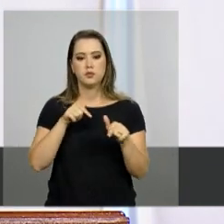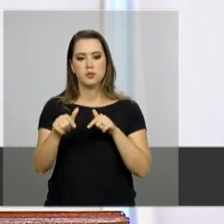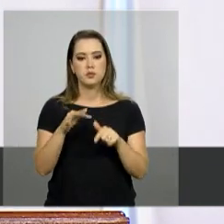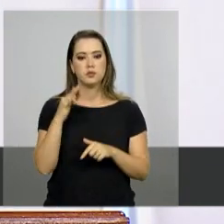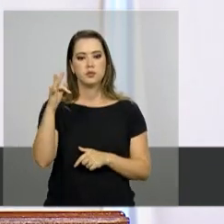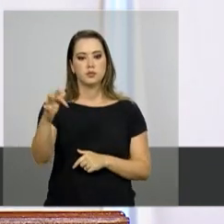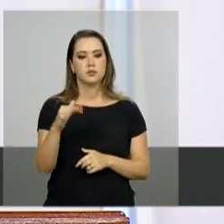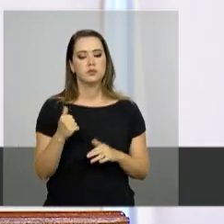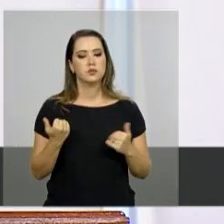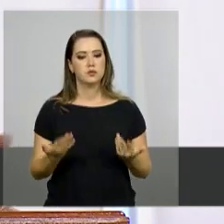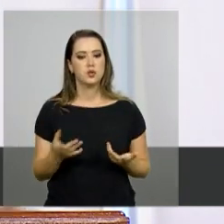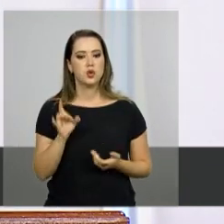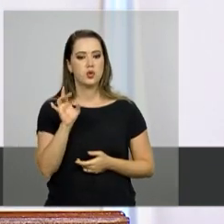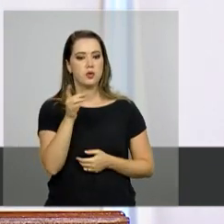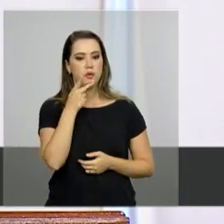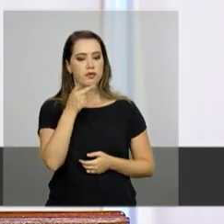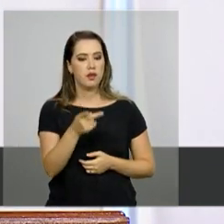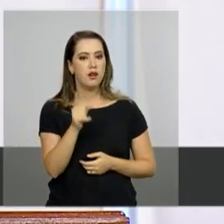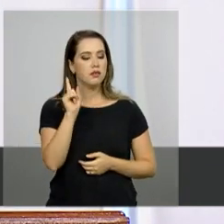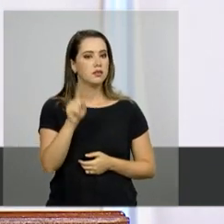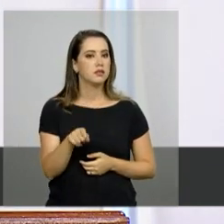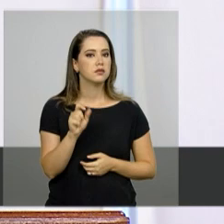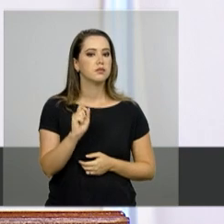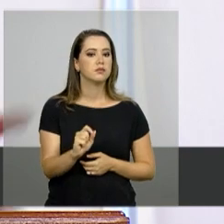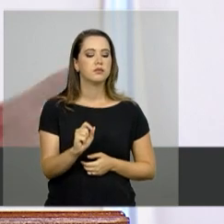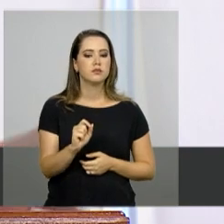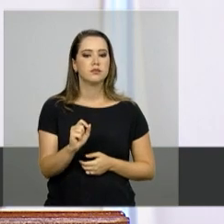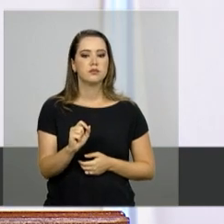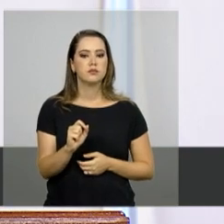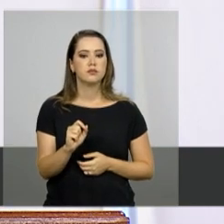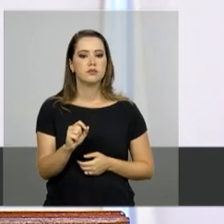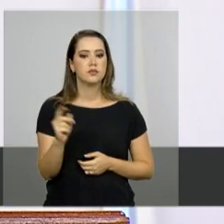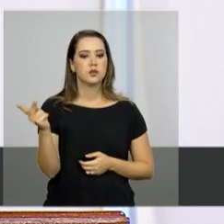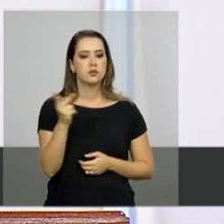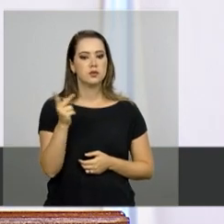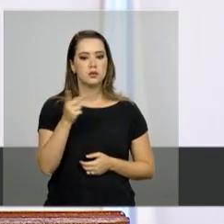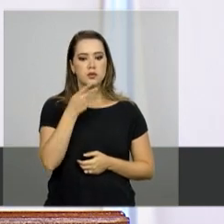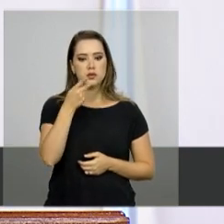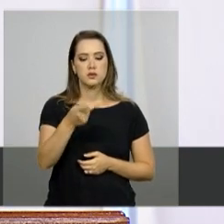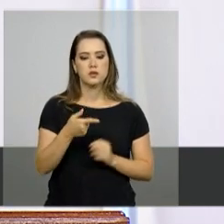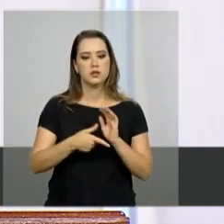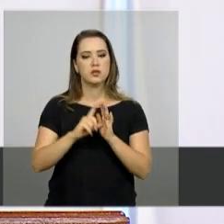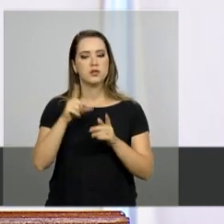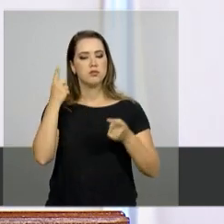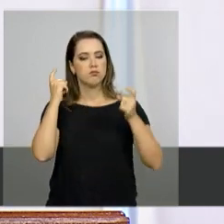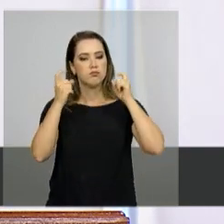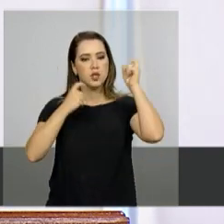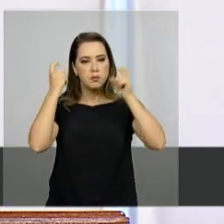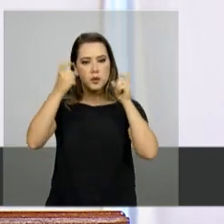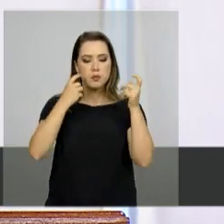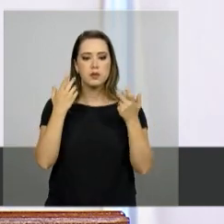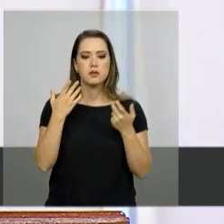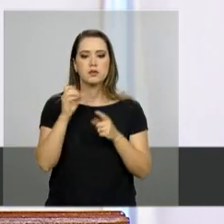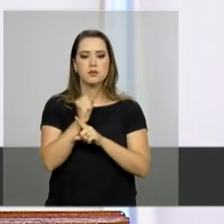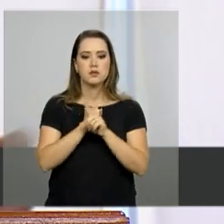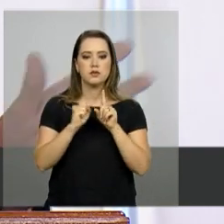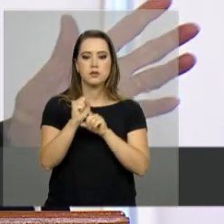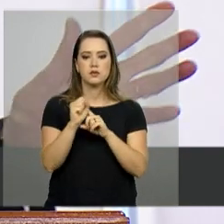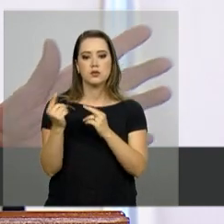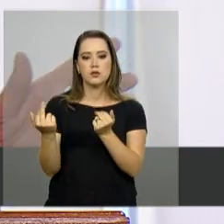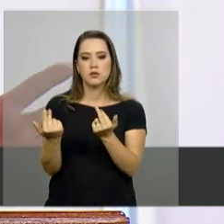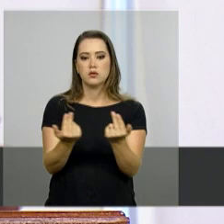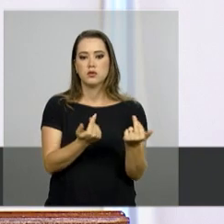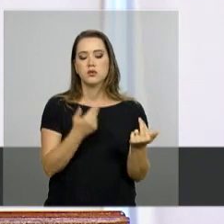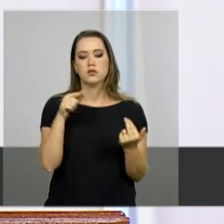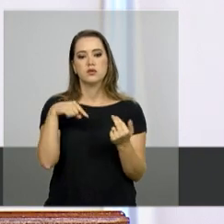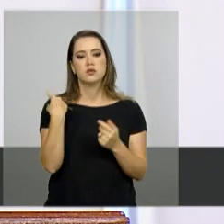do futuro isto apenas para dizer a daquilo que ambos disseram as nossas preocupações sociais e de igual maneira